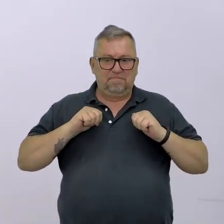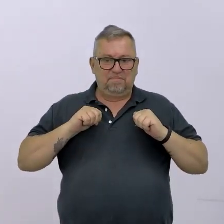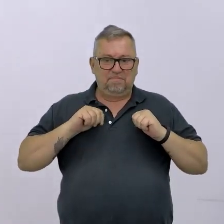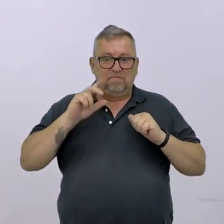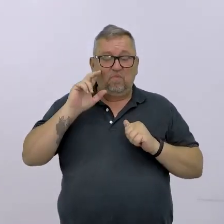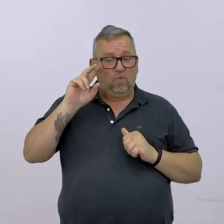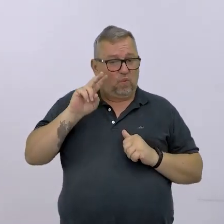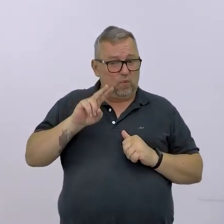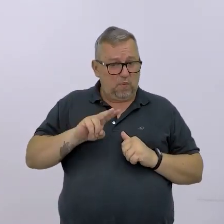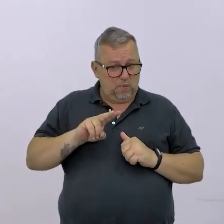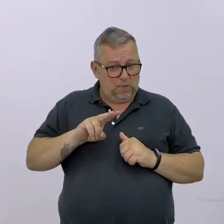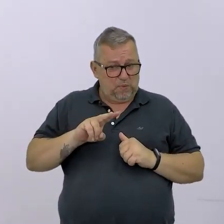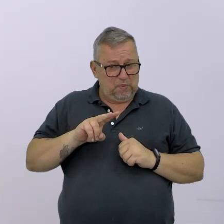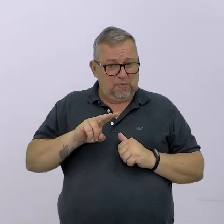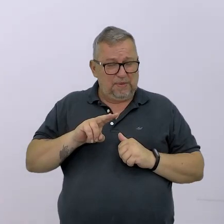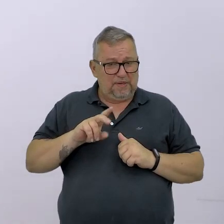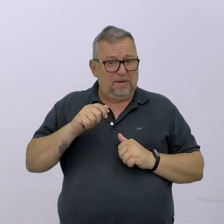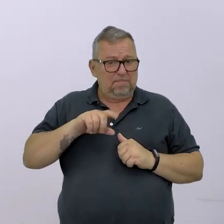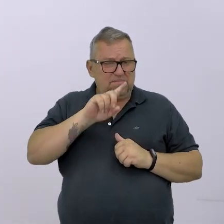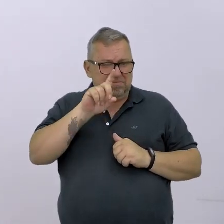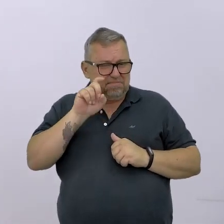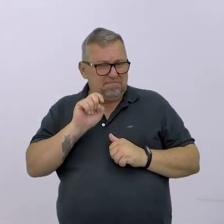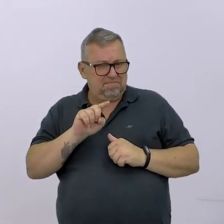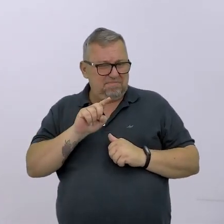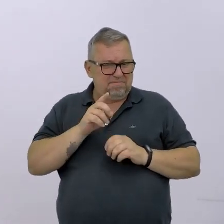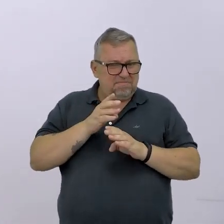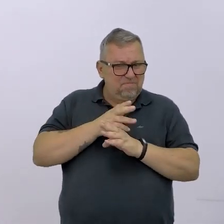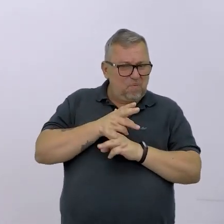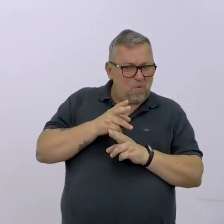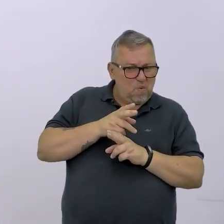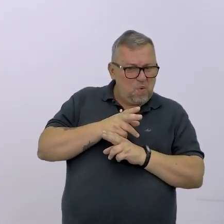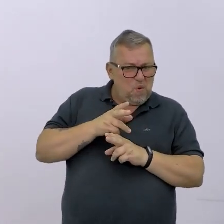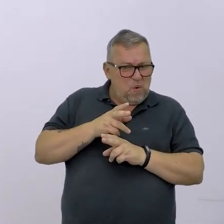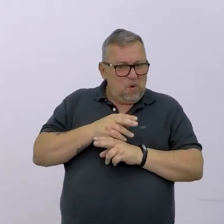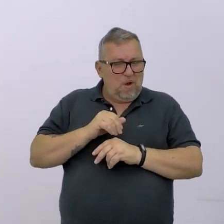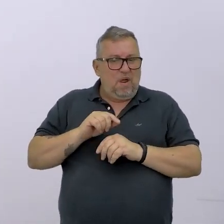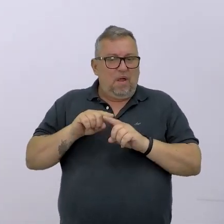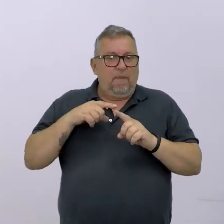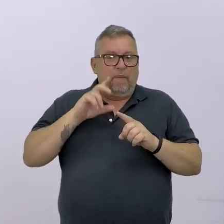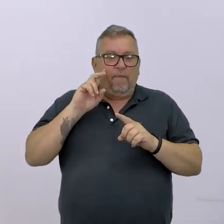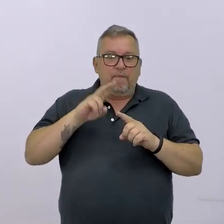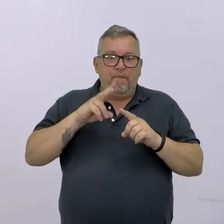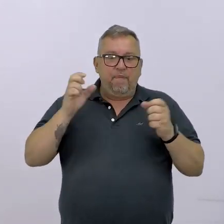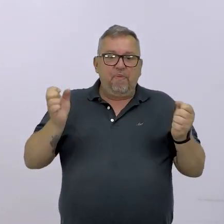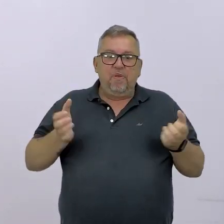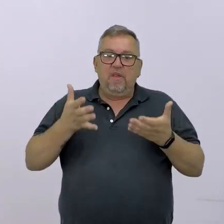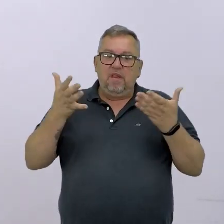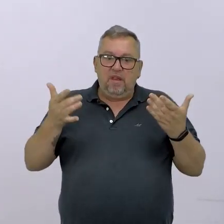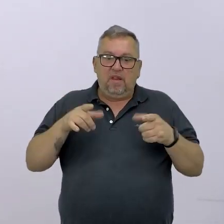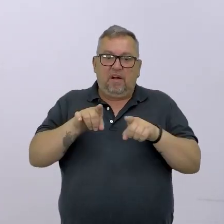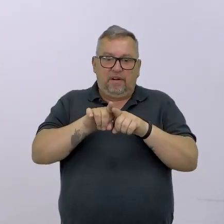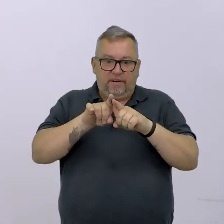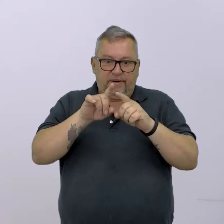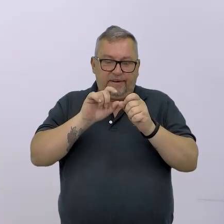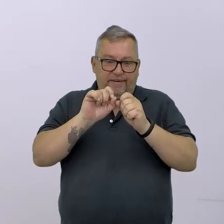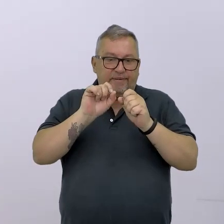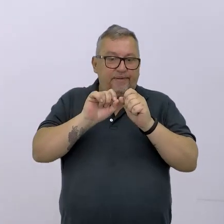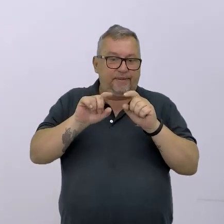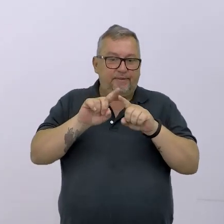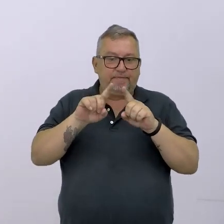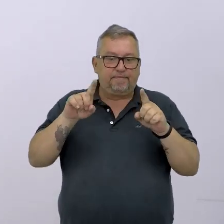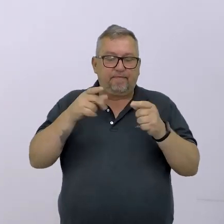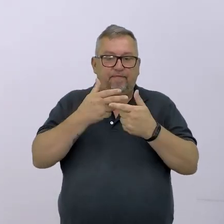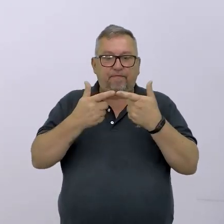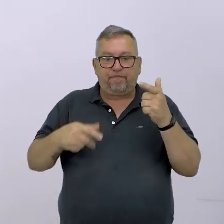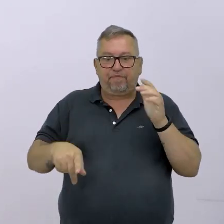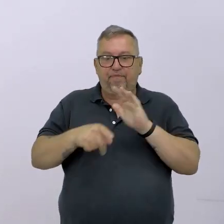vê. Então, esse olhar da razão, que é um olhar crítico, aquele olhar ativo, aquele olhar que se volta sobre as